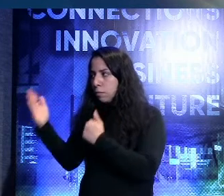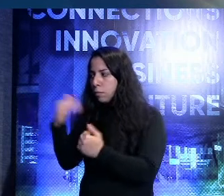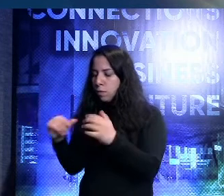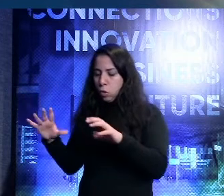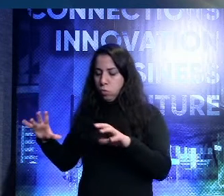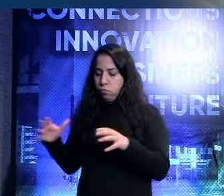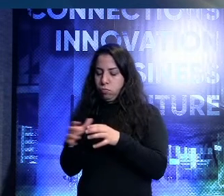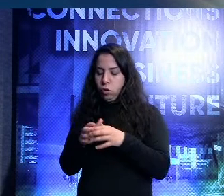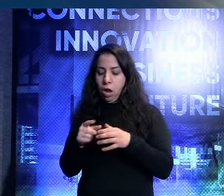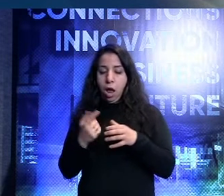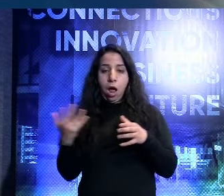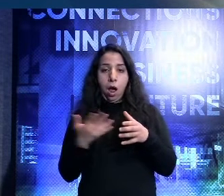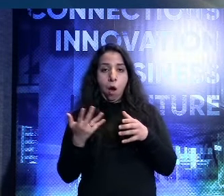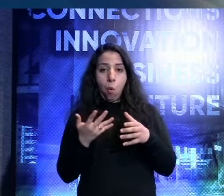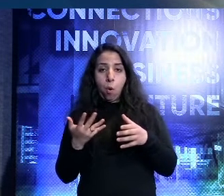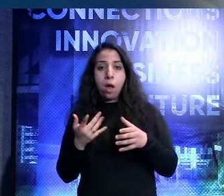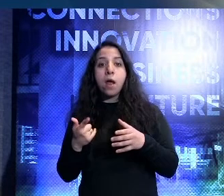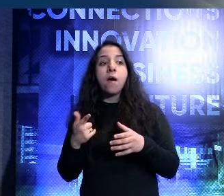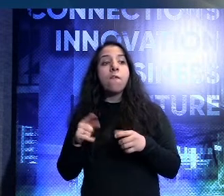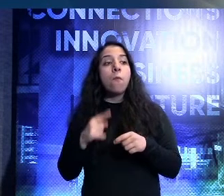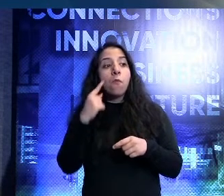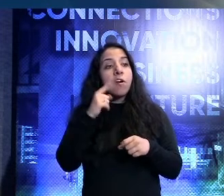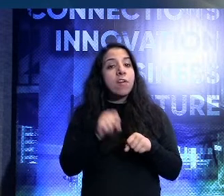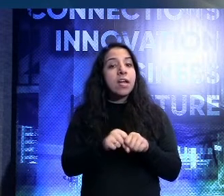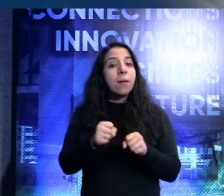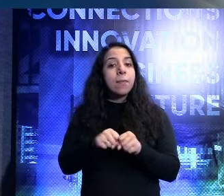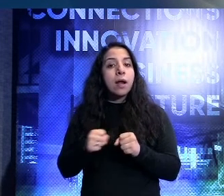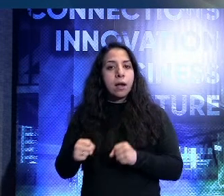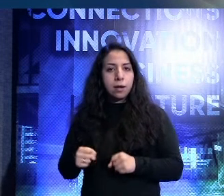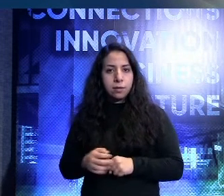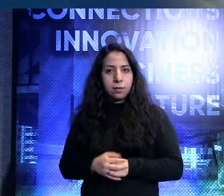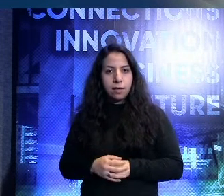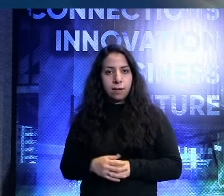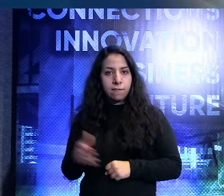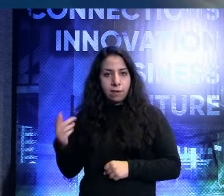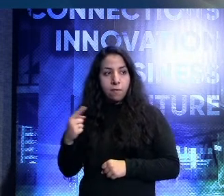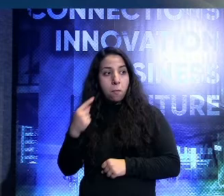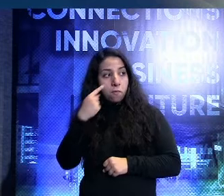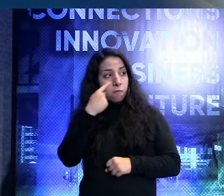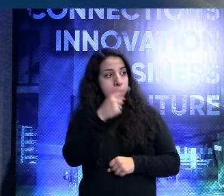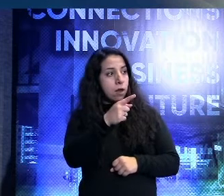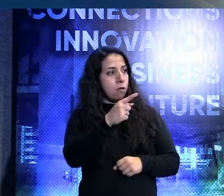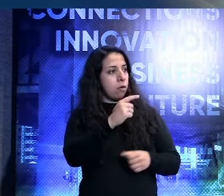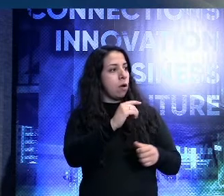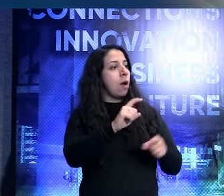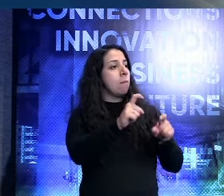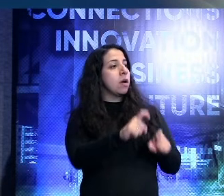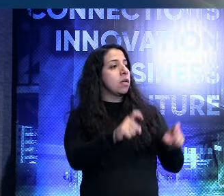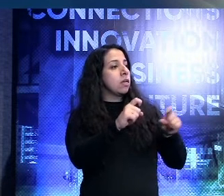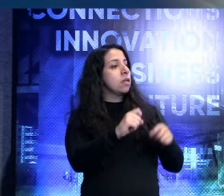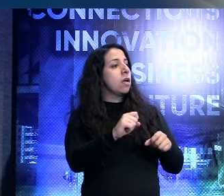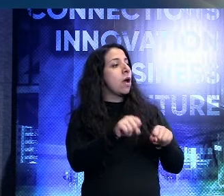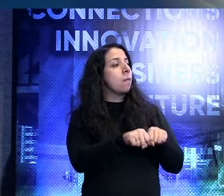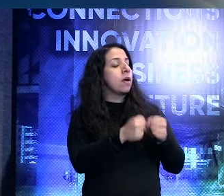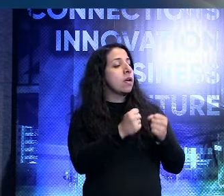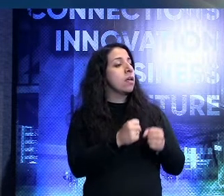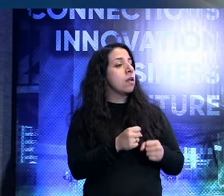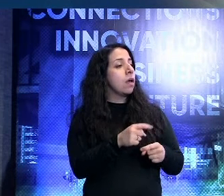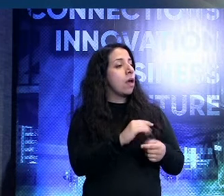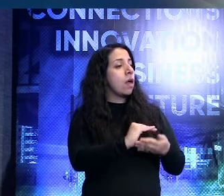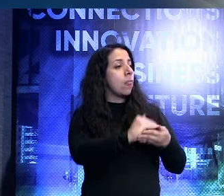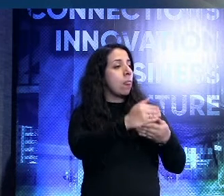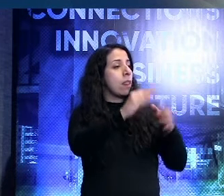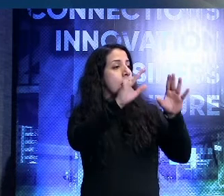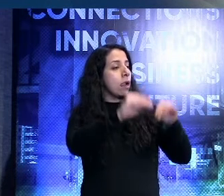Recomendação, começa pequeno. Né? Vamos lá, derruba uma maquininha primeiro, entende como se comporta, valida a sua hipótese.